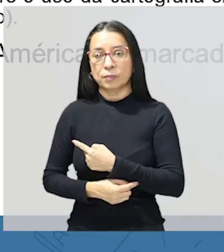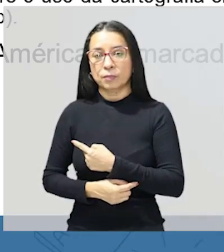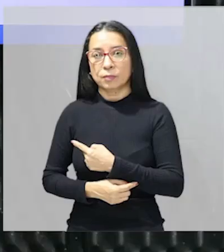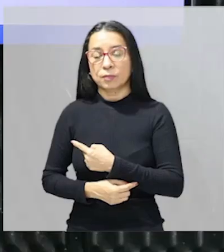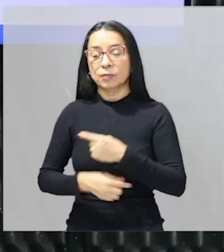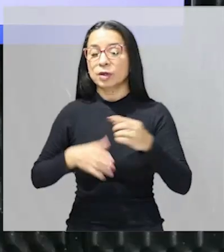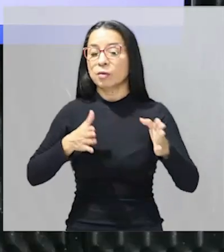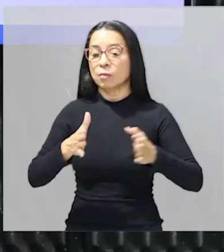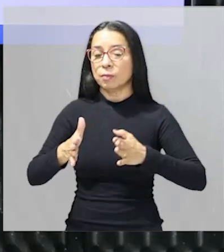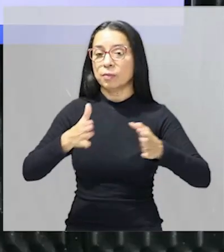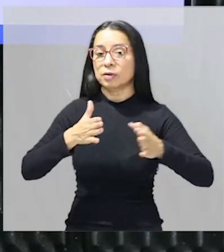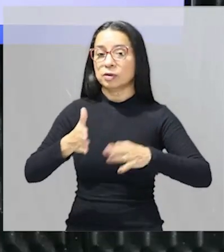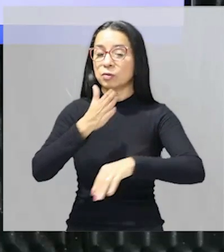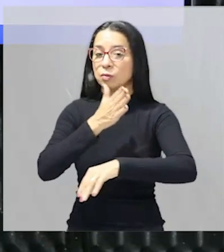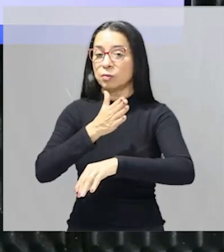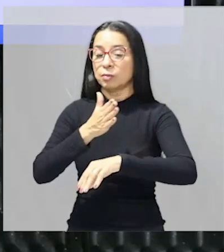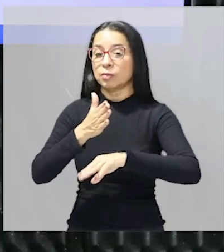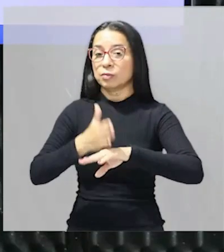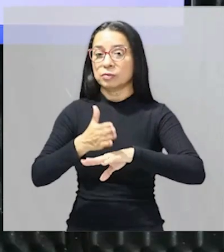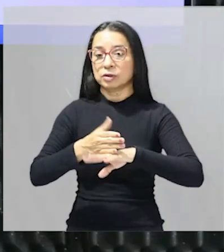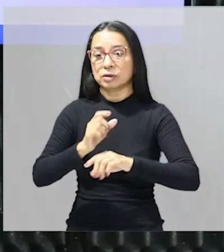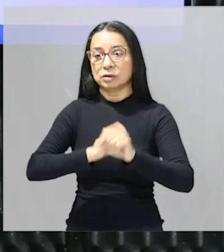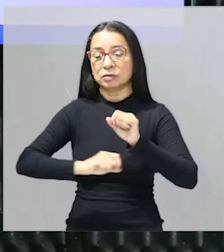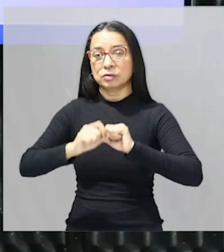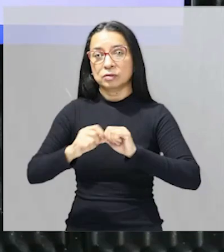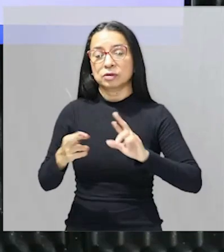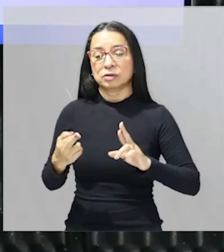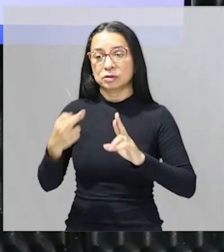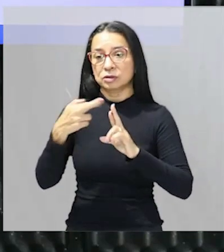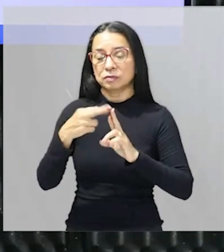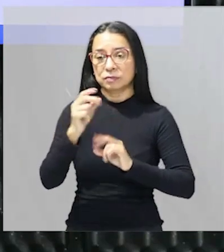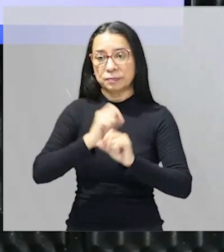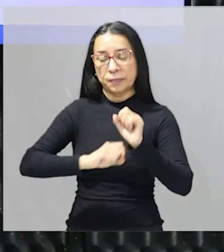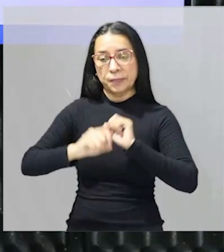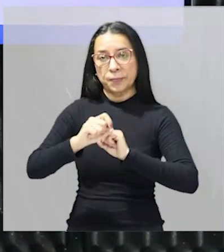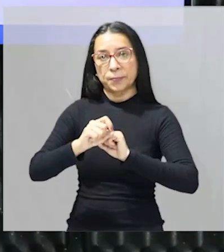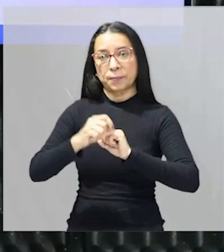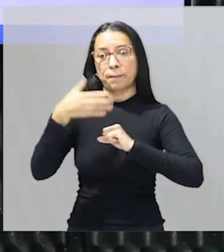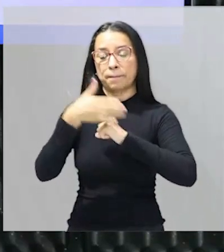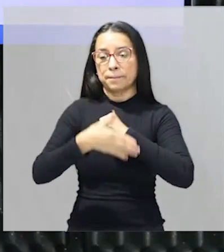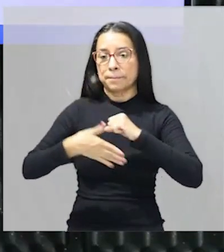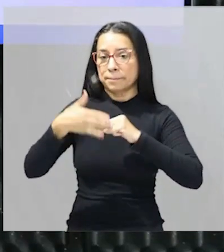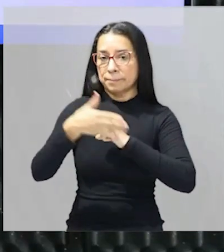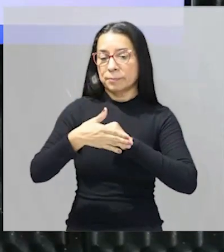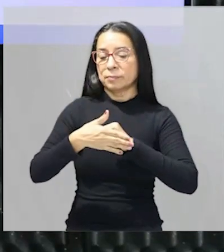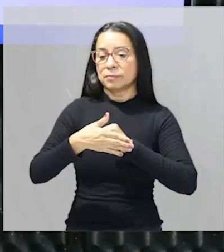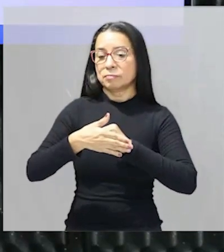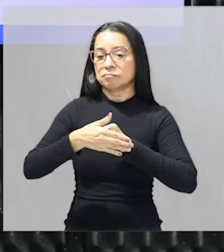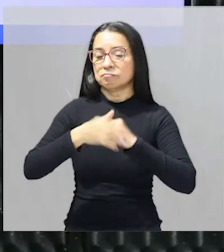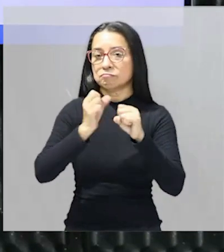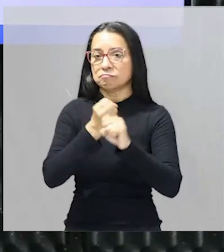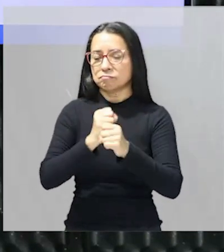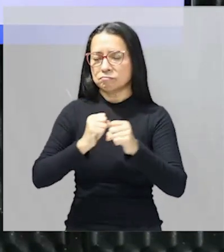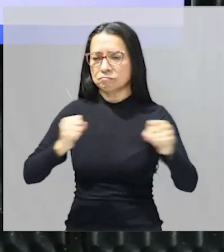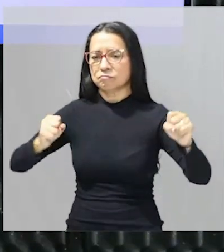da expansão marítima comercial europeia. A época, basicamente, das grandes